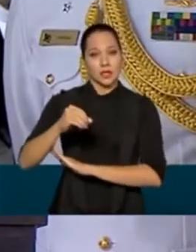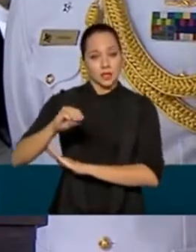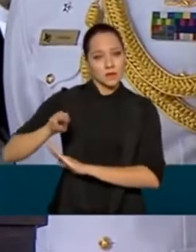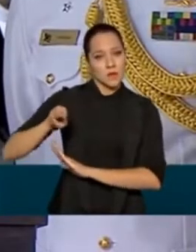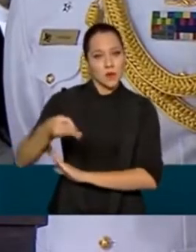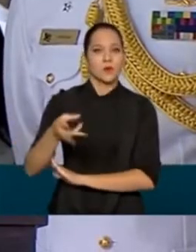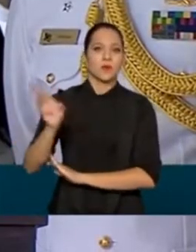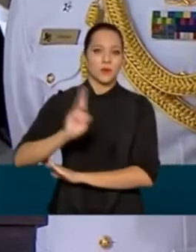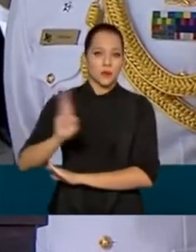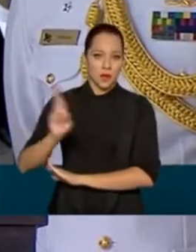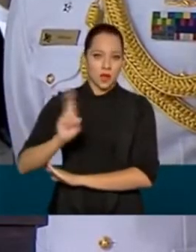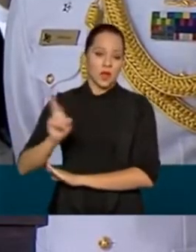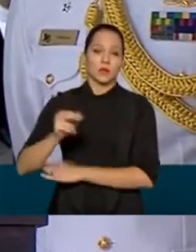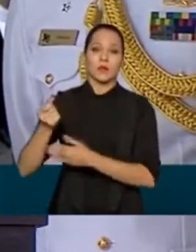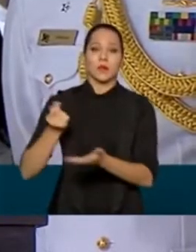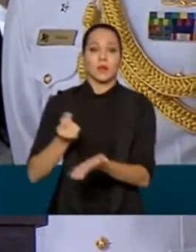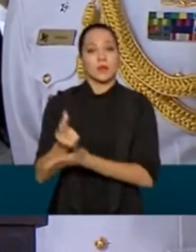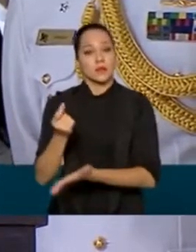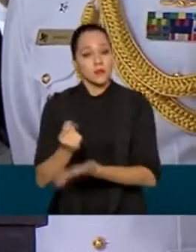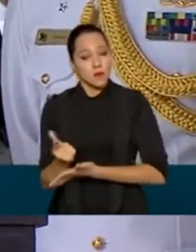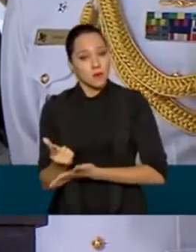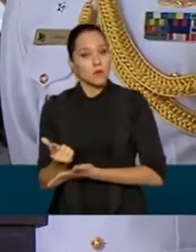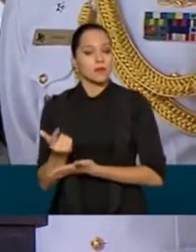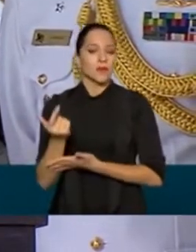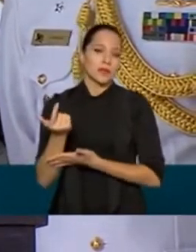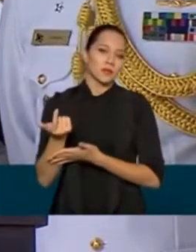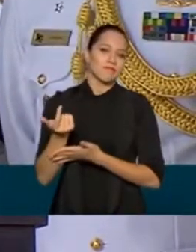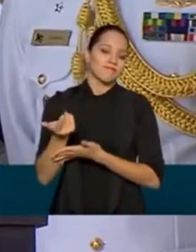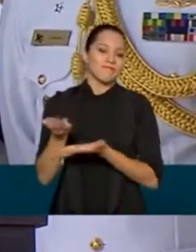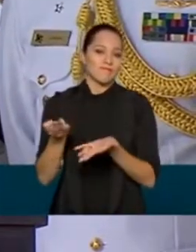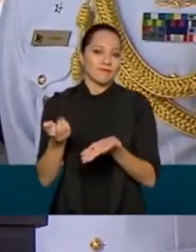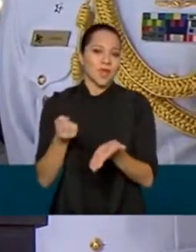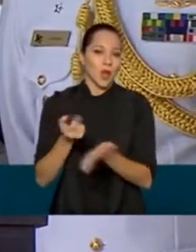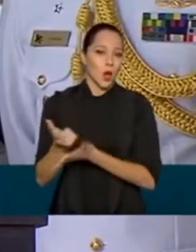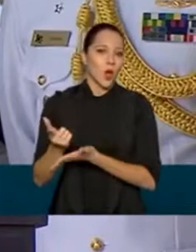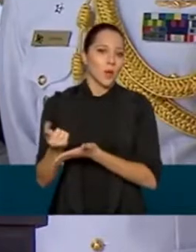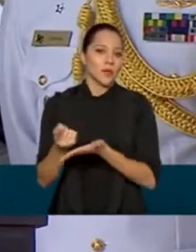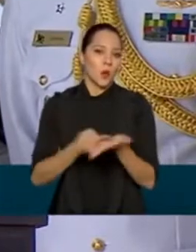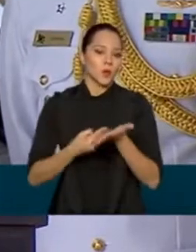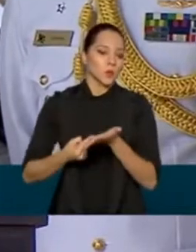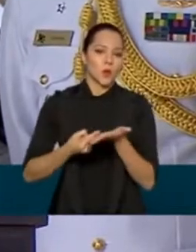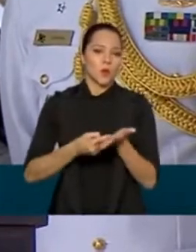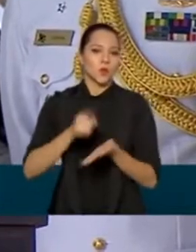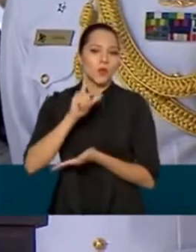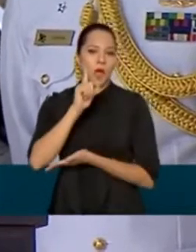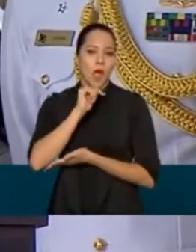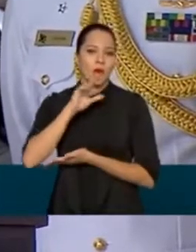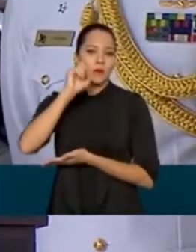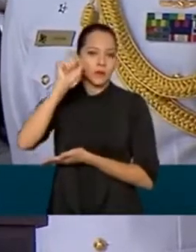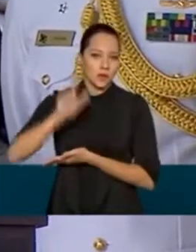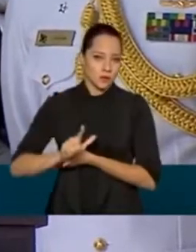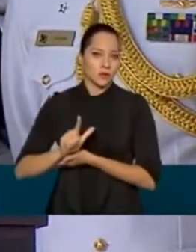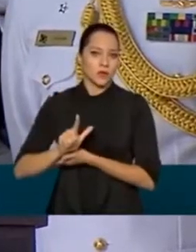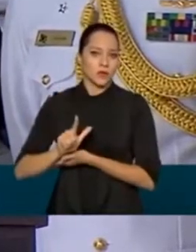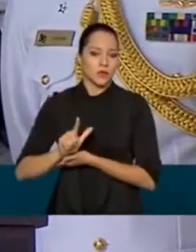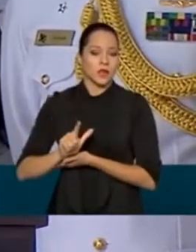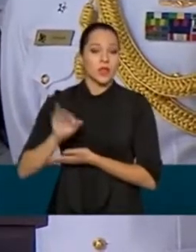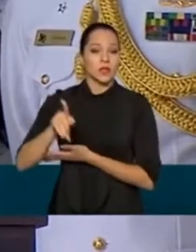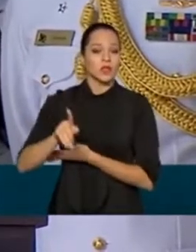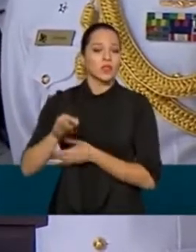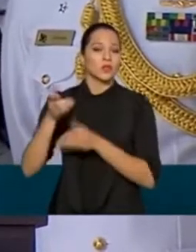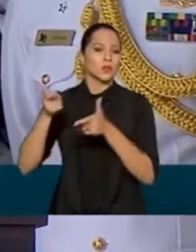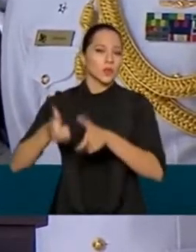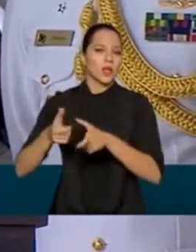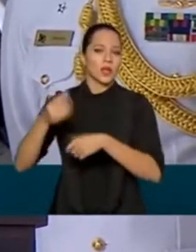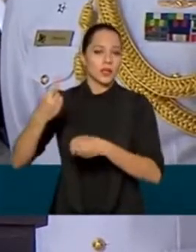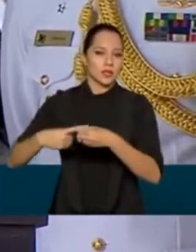R$ 700 milhões na compra, na aquisição, melhor dizendo, pelo consórcio Águas Azuis, especificamente a ThyssenKrupp, de um estaleiro